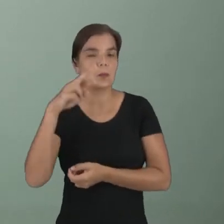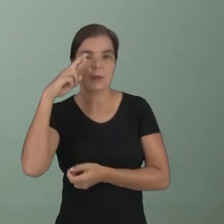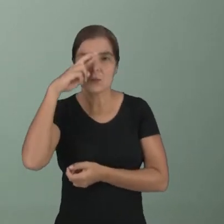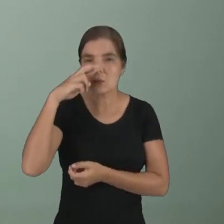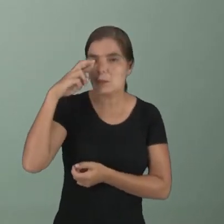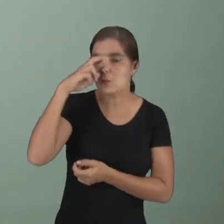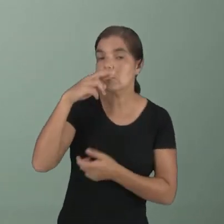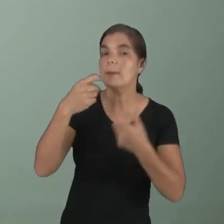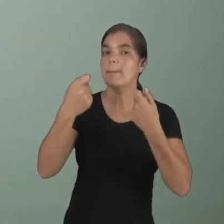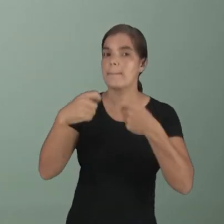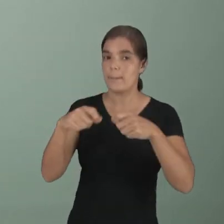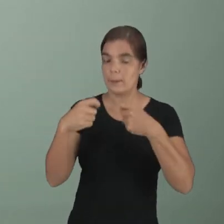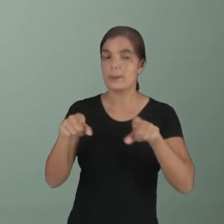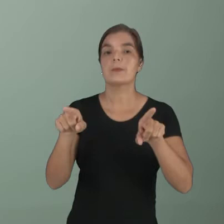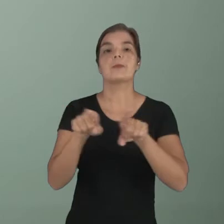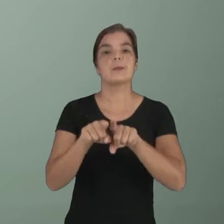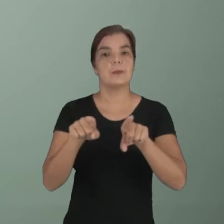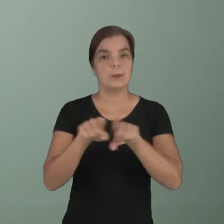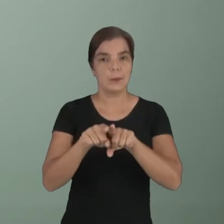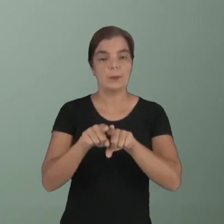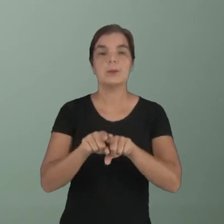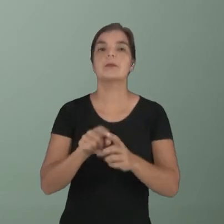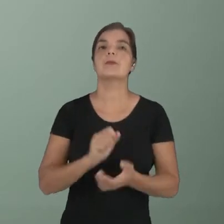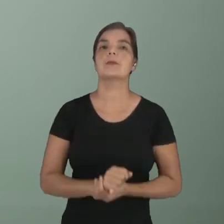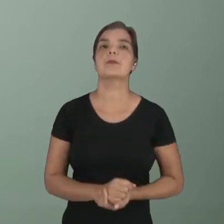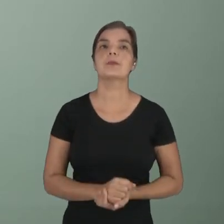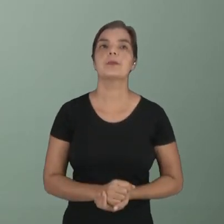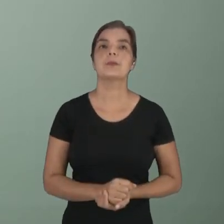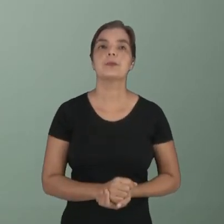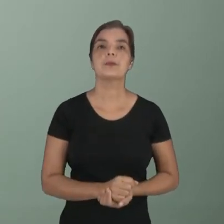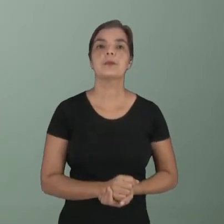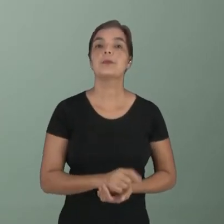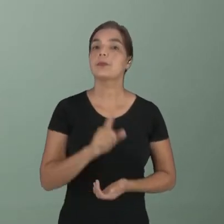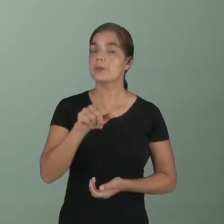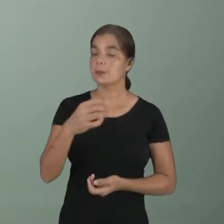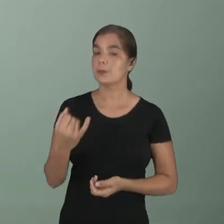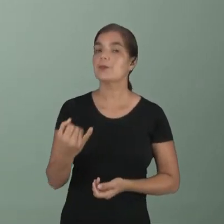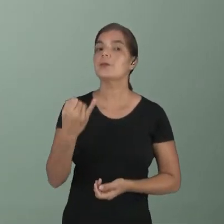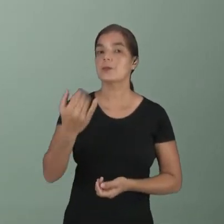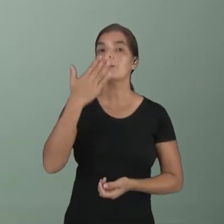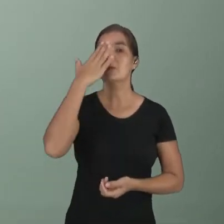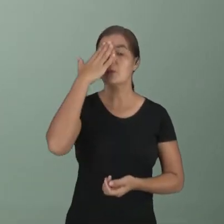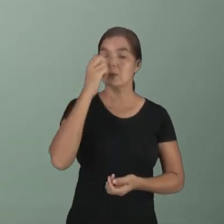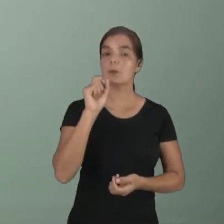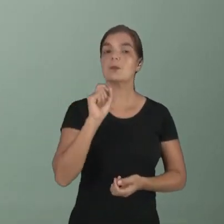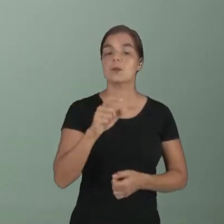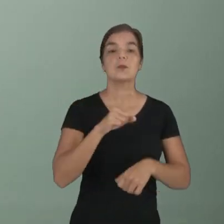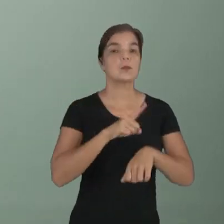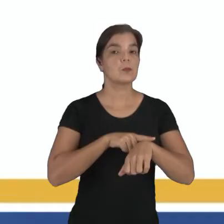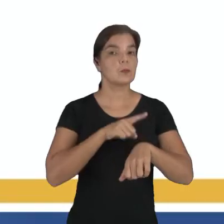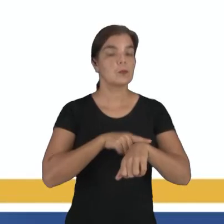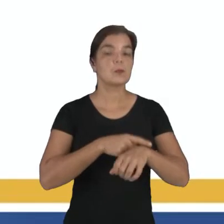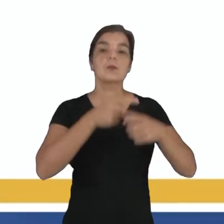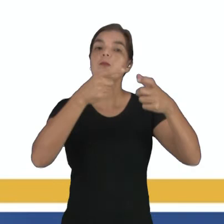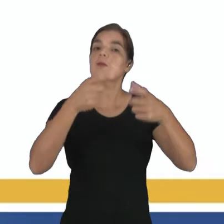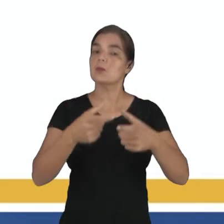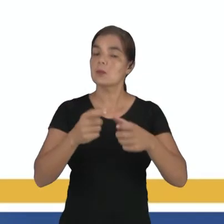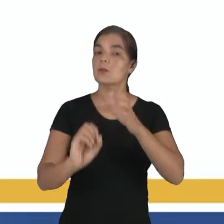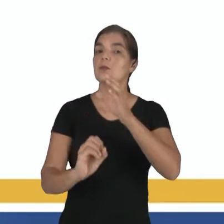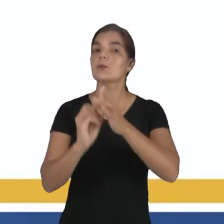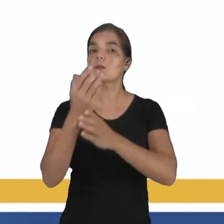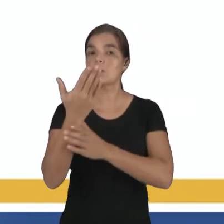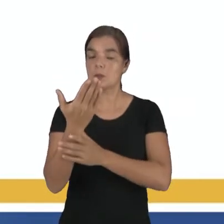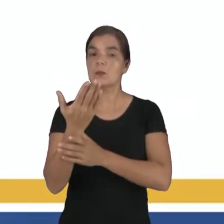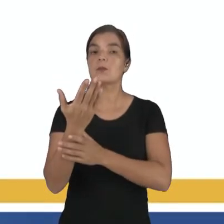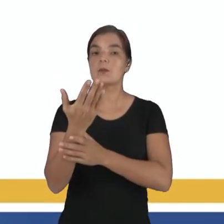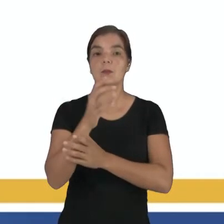você precisa traçar esses elementos da narrativa. É importante saber o tempo e o espaço em